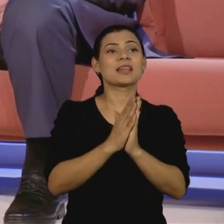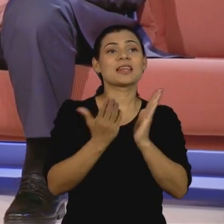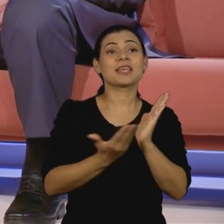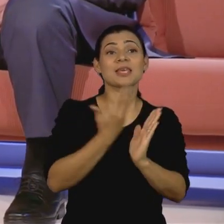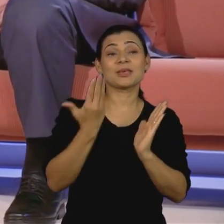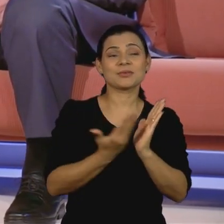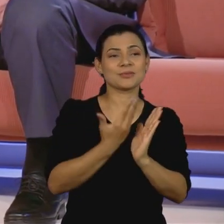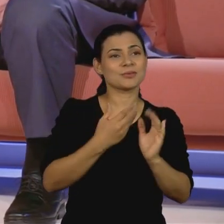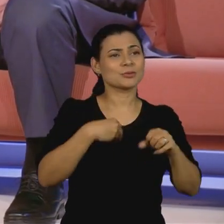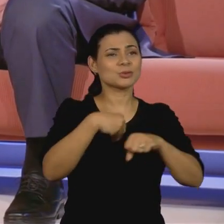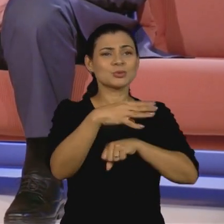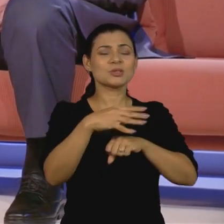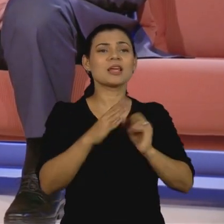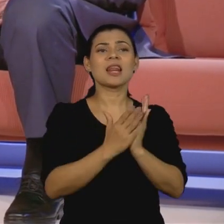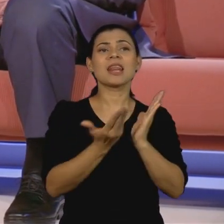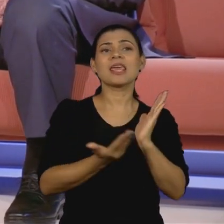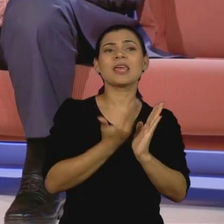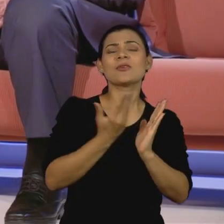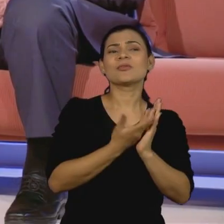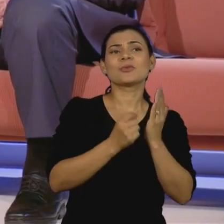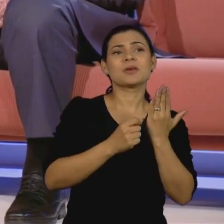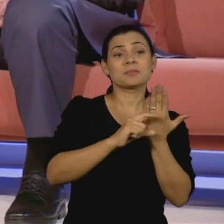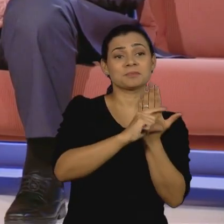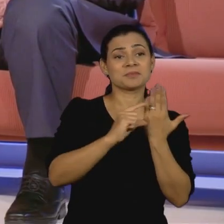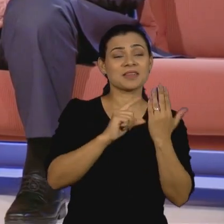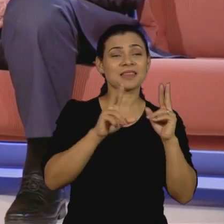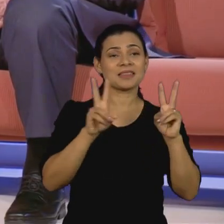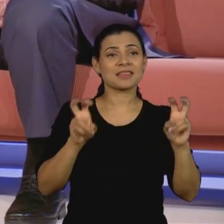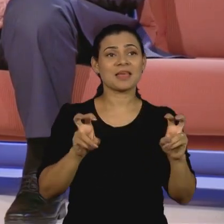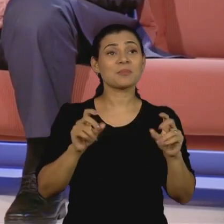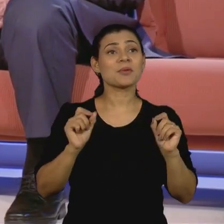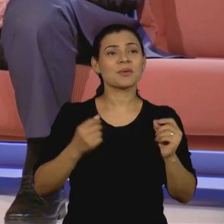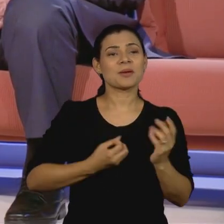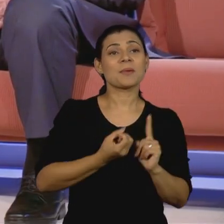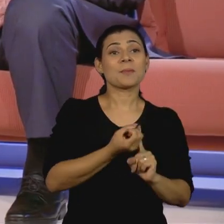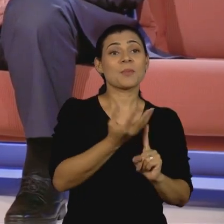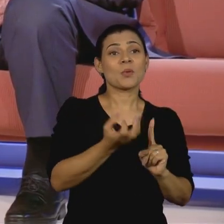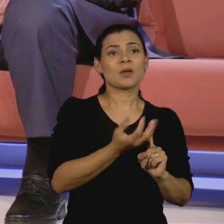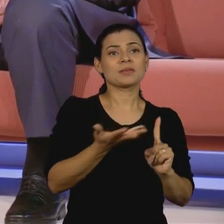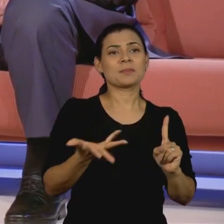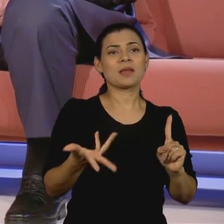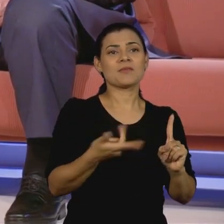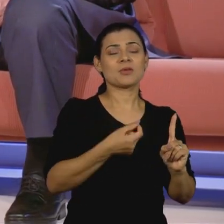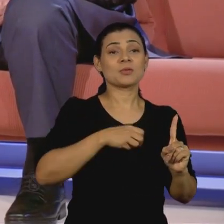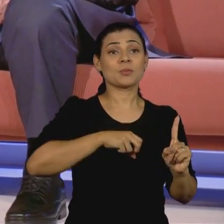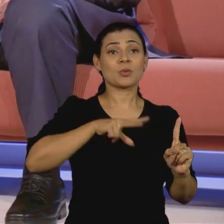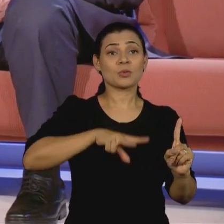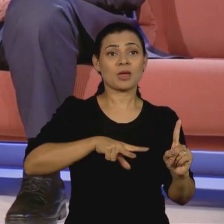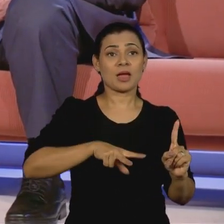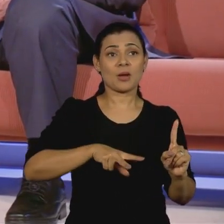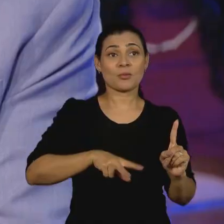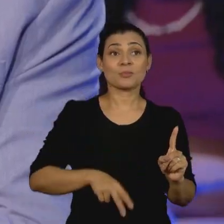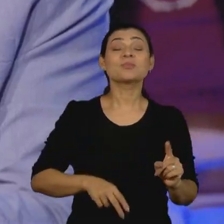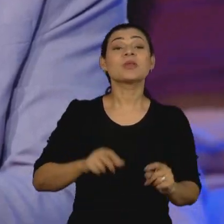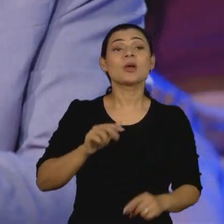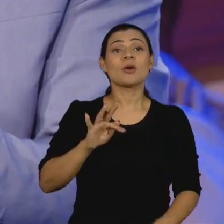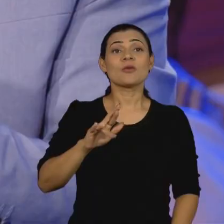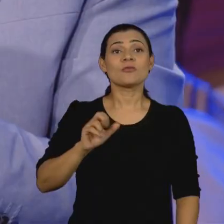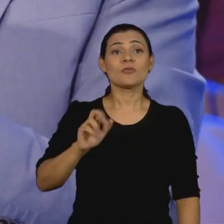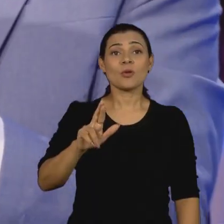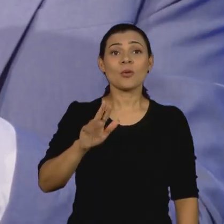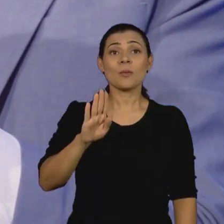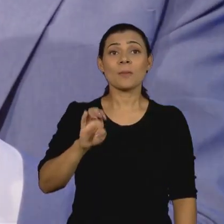que eu quero dar como sugestão hoje é esse livro dessa poeta maravilhosa portuguesa, Flor Bela